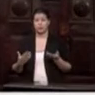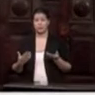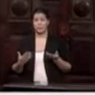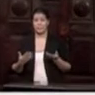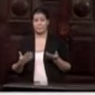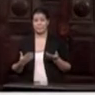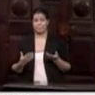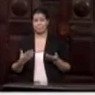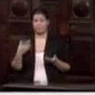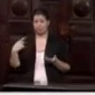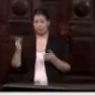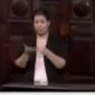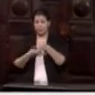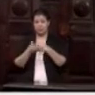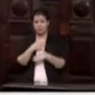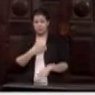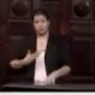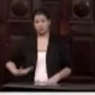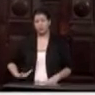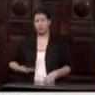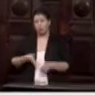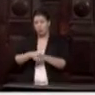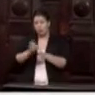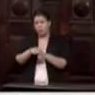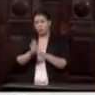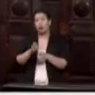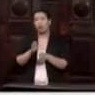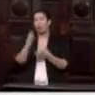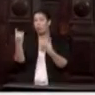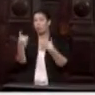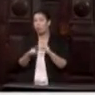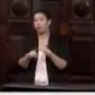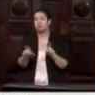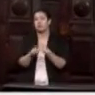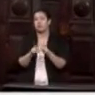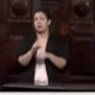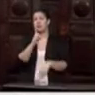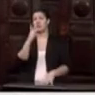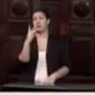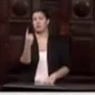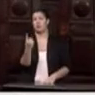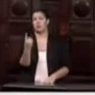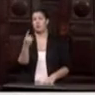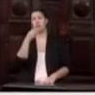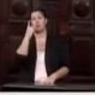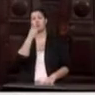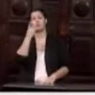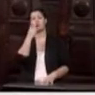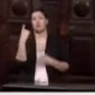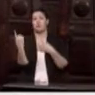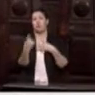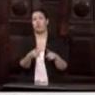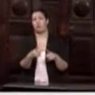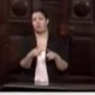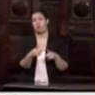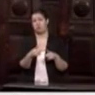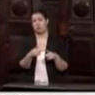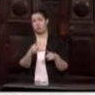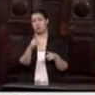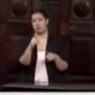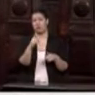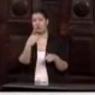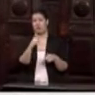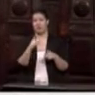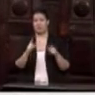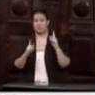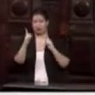assim, a base do governo orientou contra, e 31 deputados votaram contra a realização de uma licitação